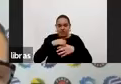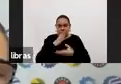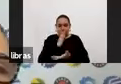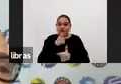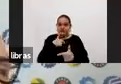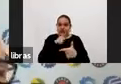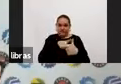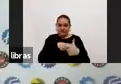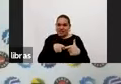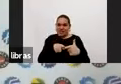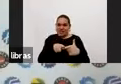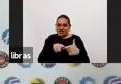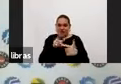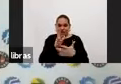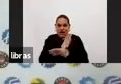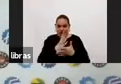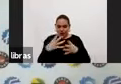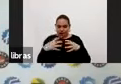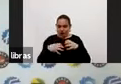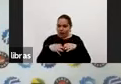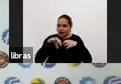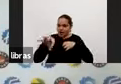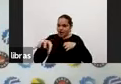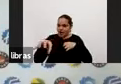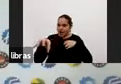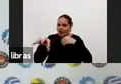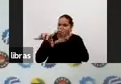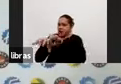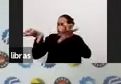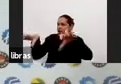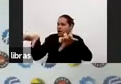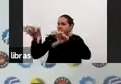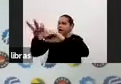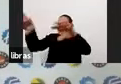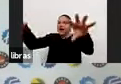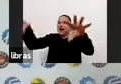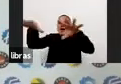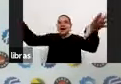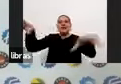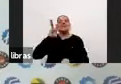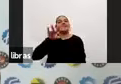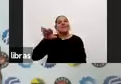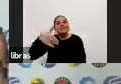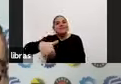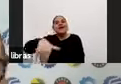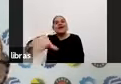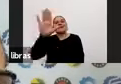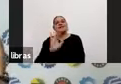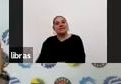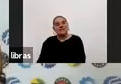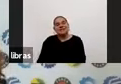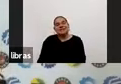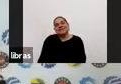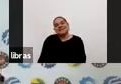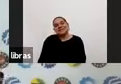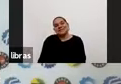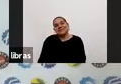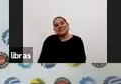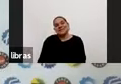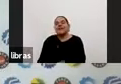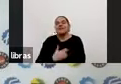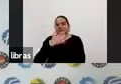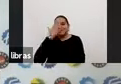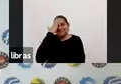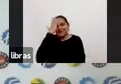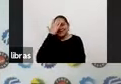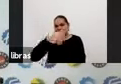também percebe que o que fica para você acaba se multiplicando e assim vai. Queridos, vocês estão aí no meio de um compromisso.